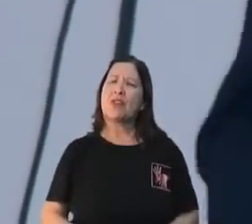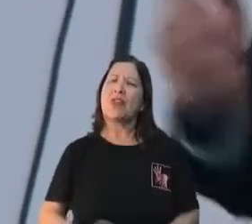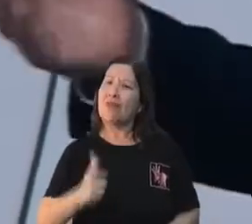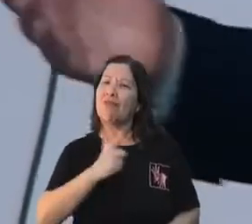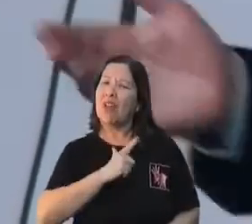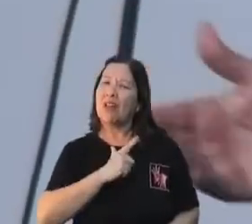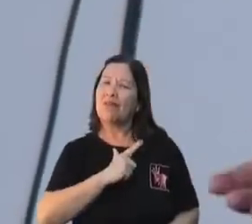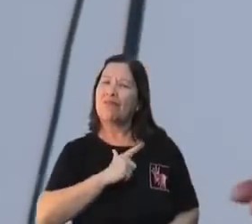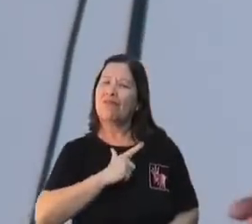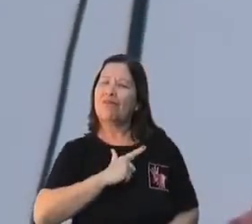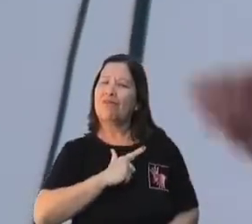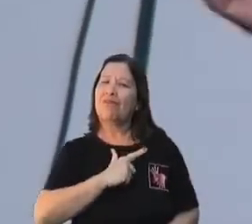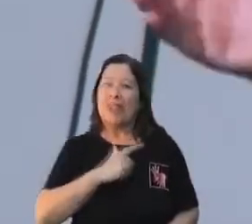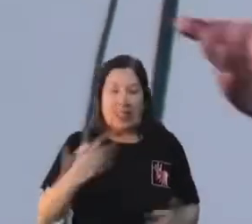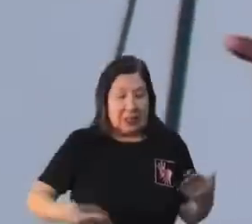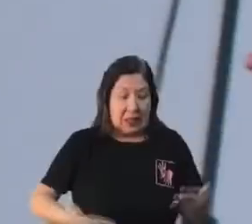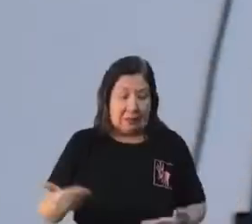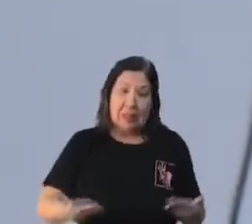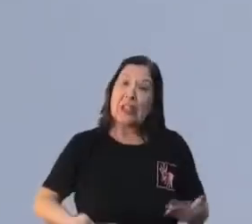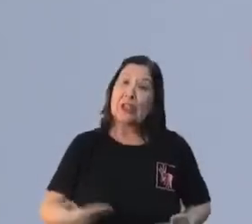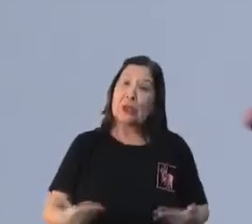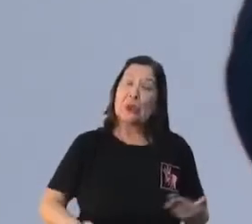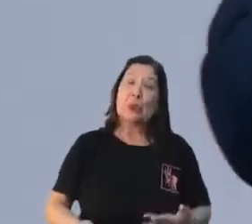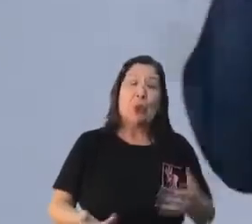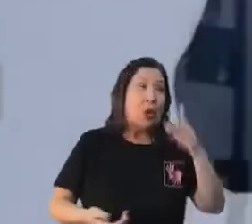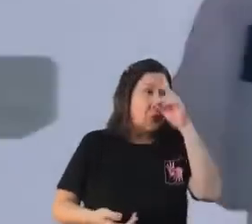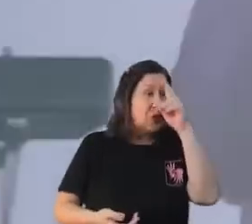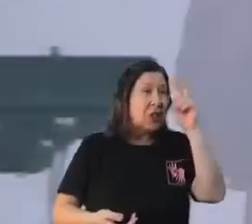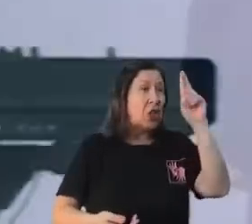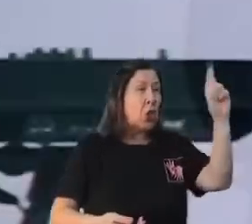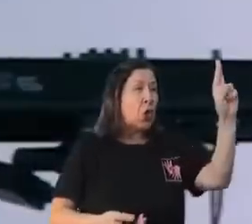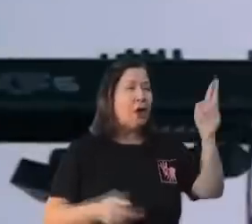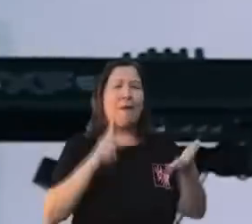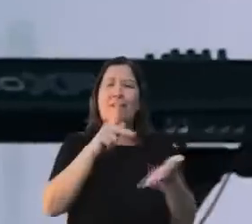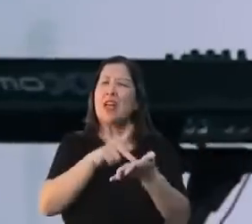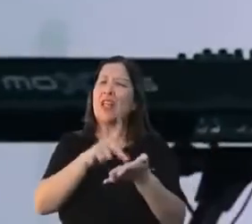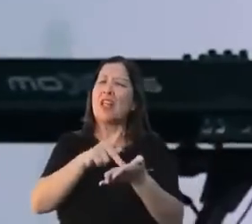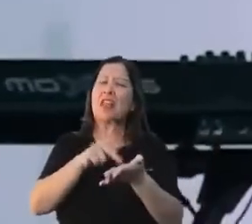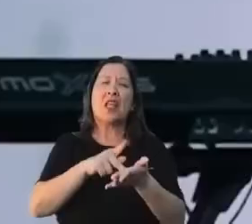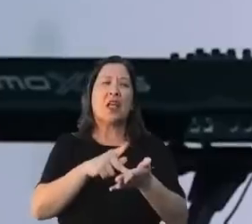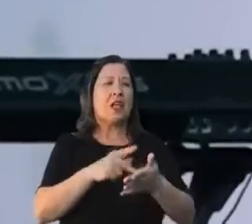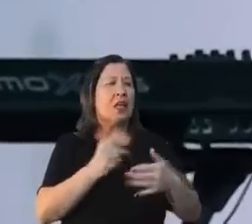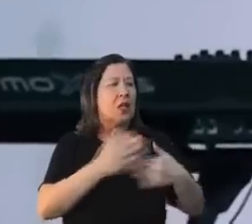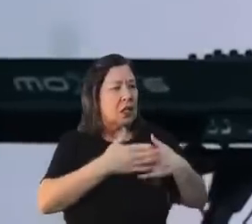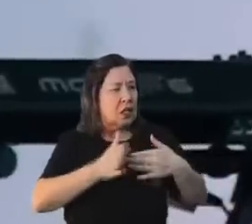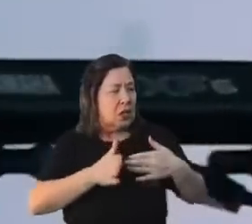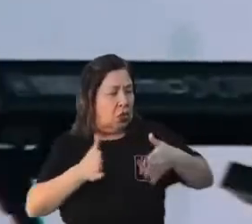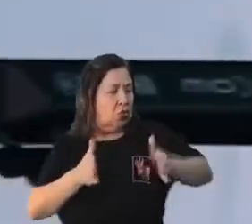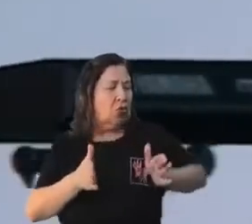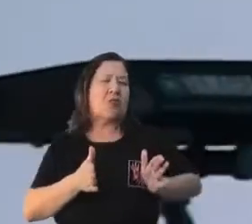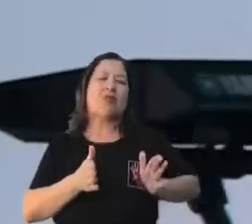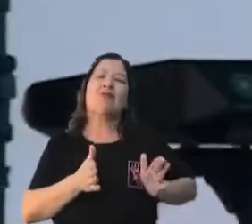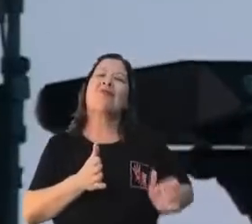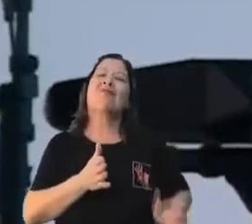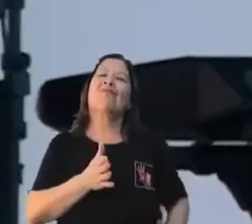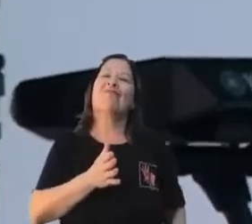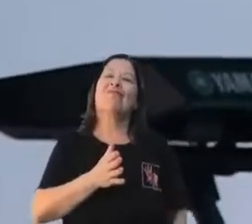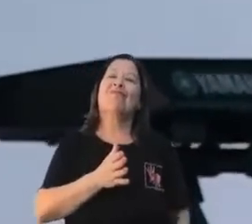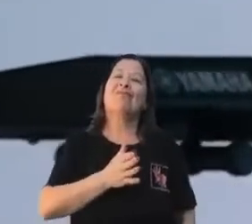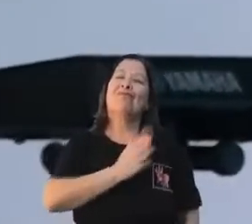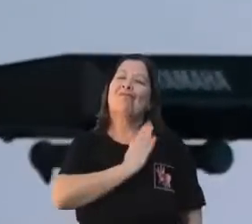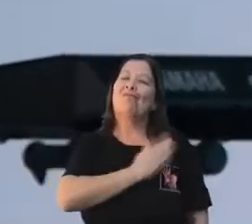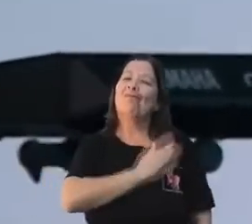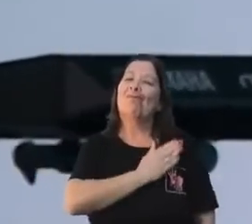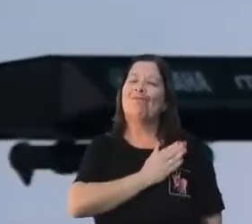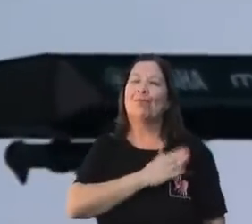Eu estava, pastor Arthur, há alguns anos, pregando na cidade de Porto, lá em Portugal, e